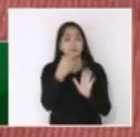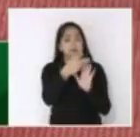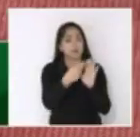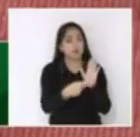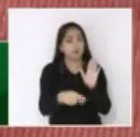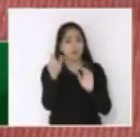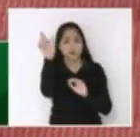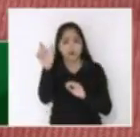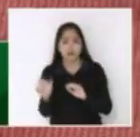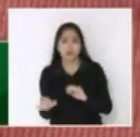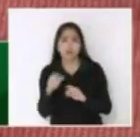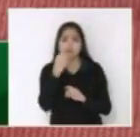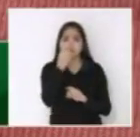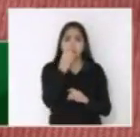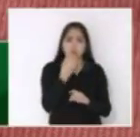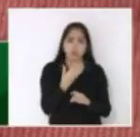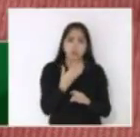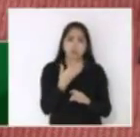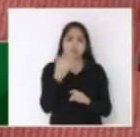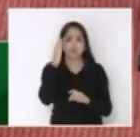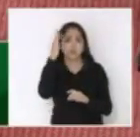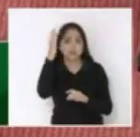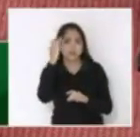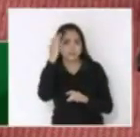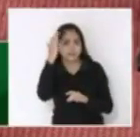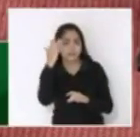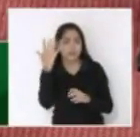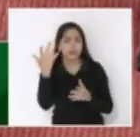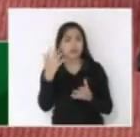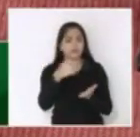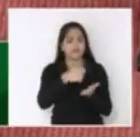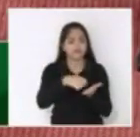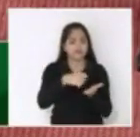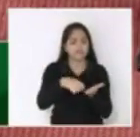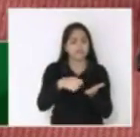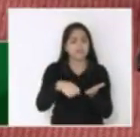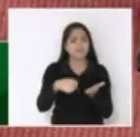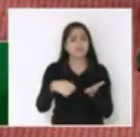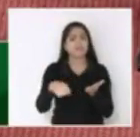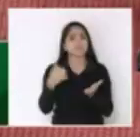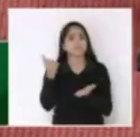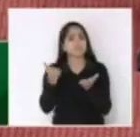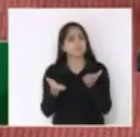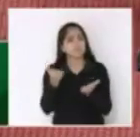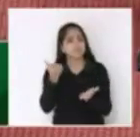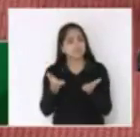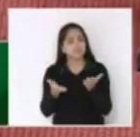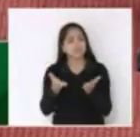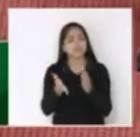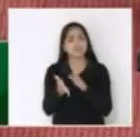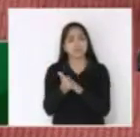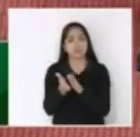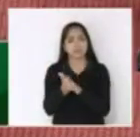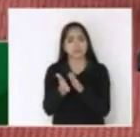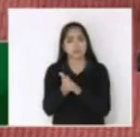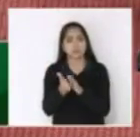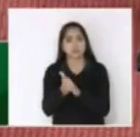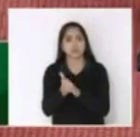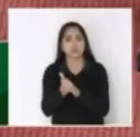pessoa que tem equilíbrio. Parabenizar aqui o violeiro, eu adoro o